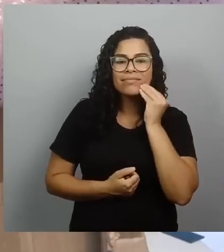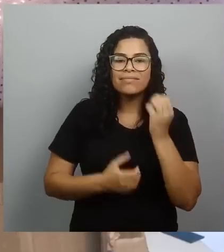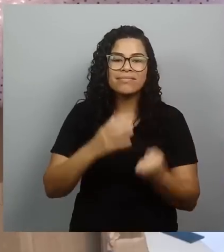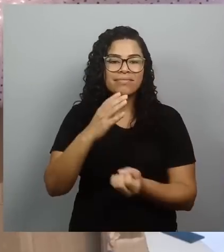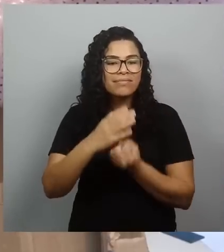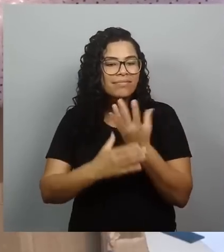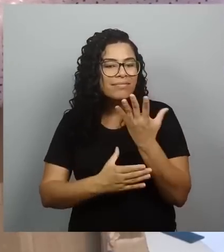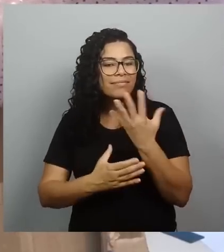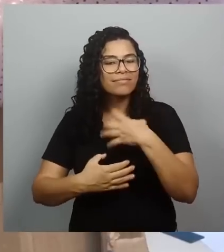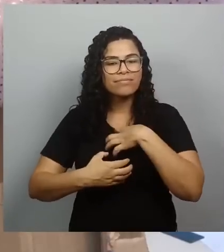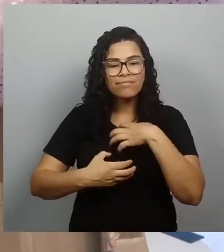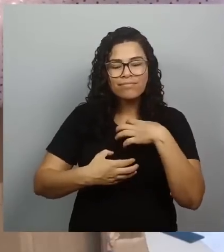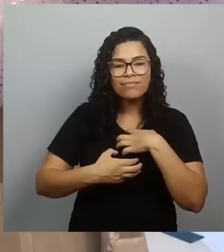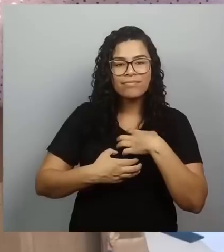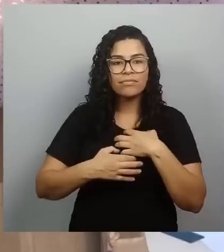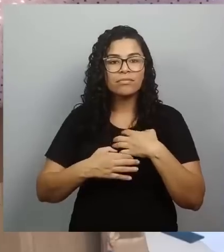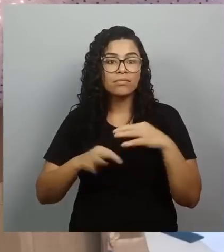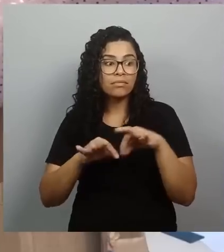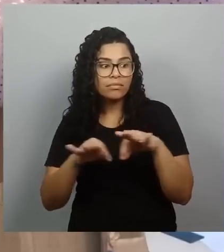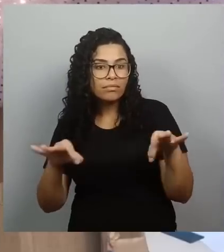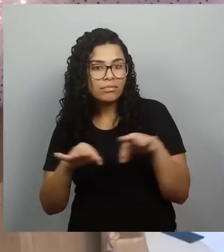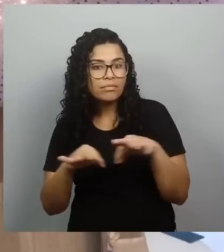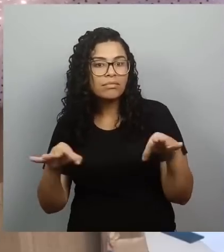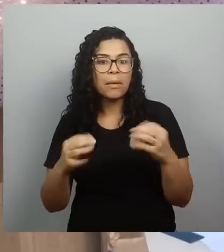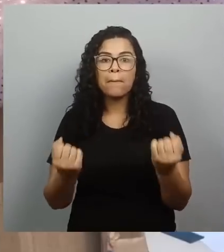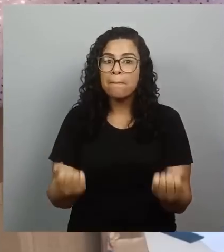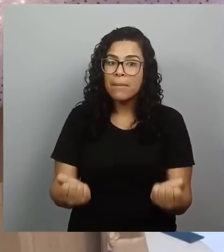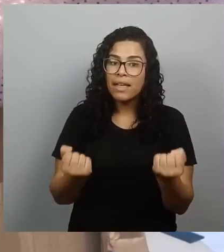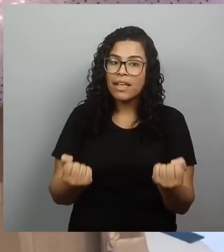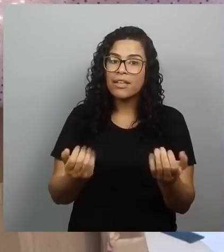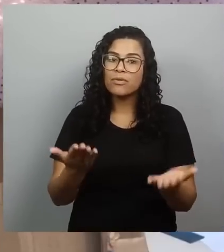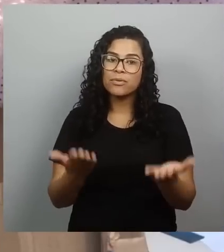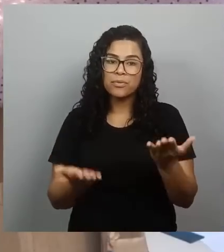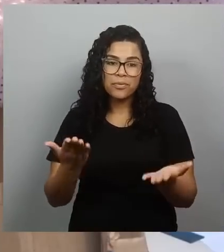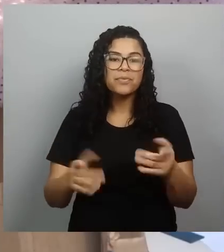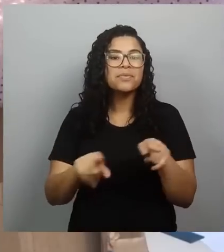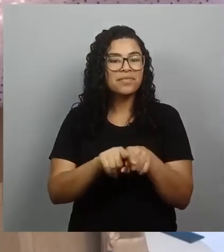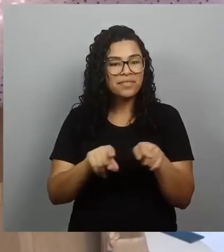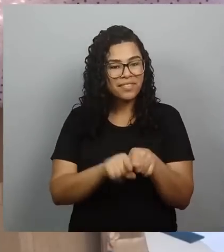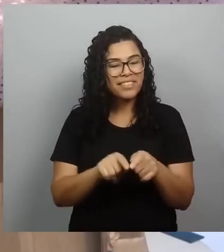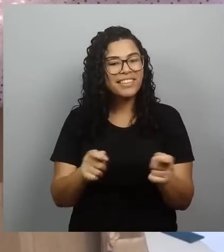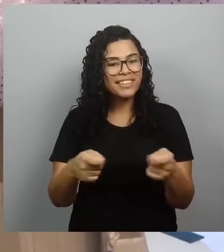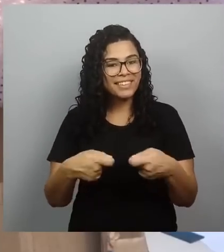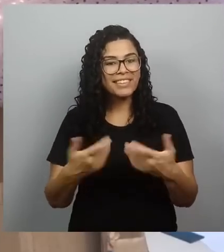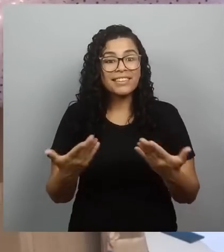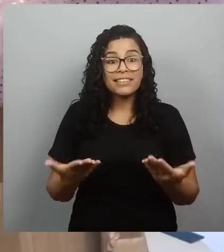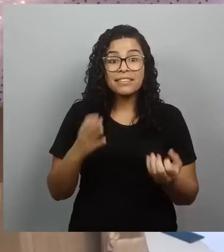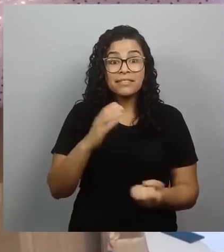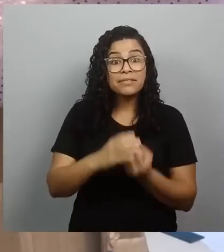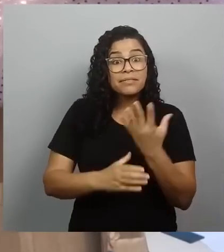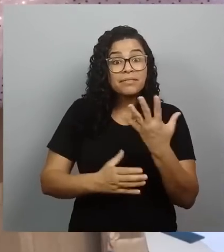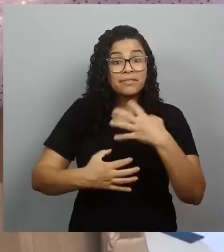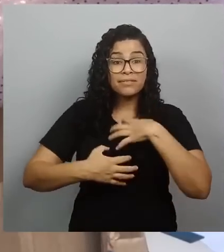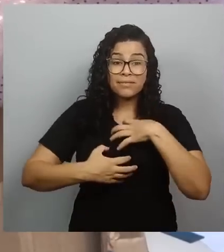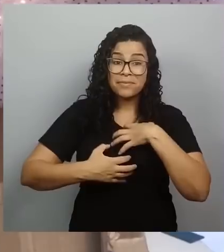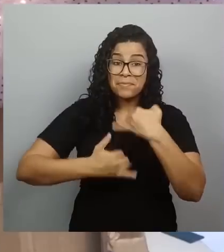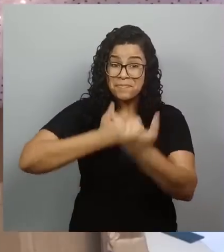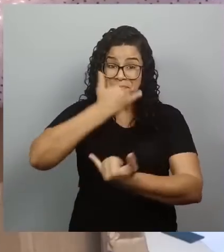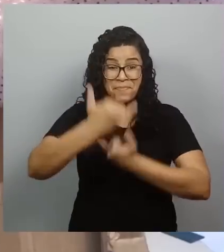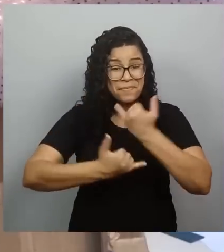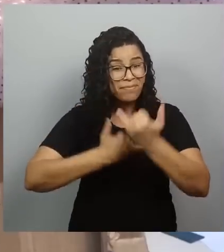testando, vai criando hipóteses de distância, de peso. E você vai criar o